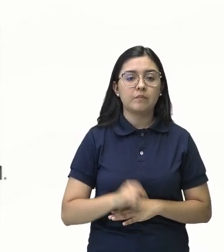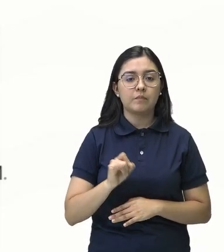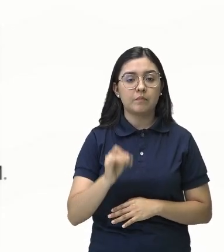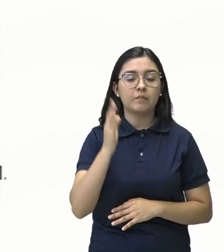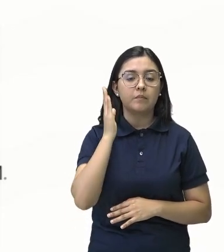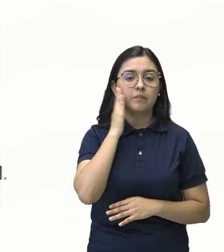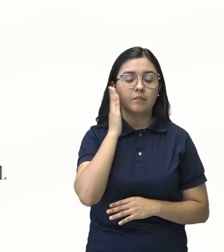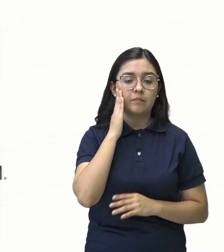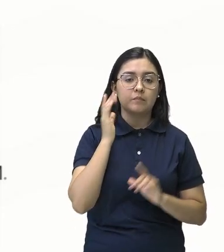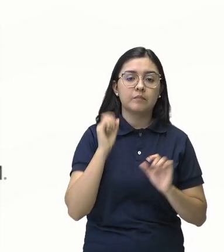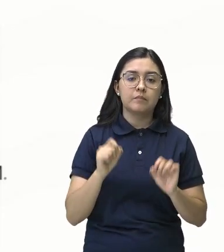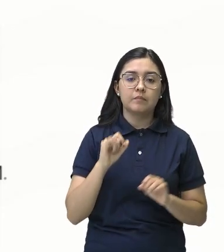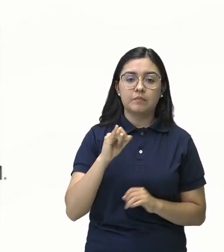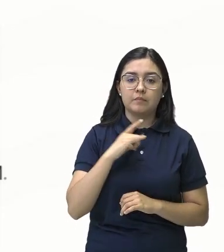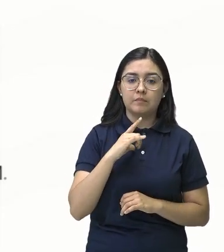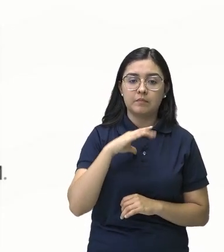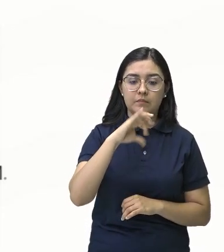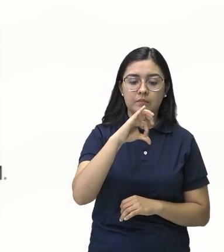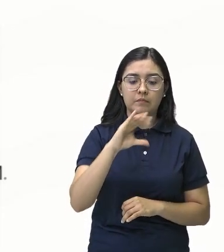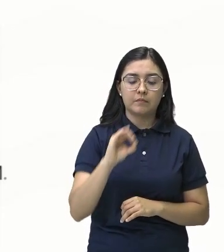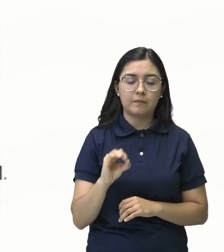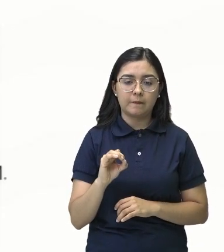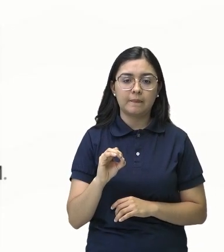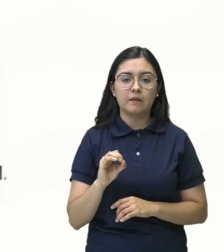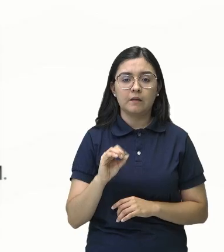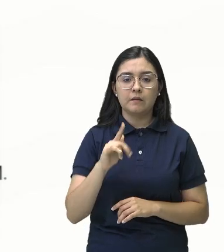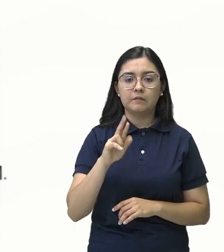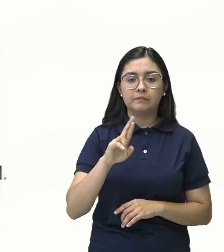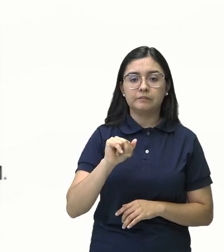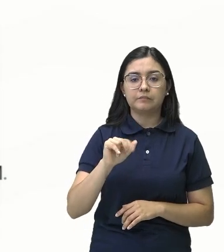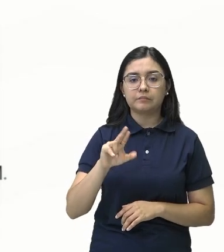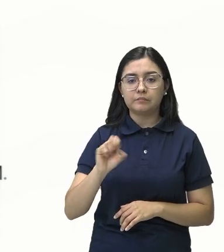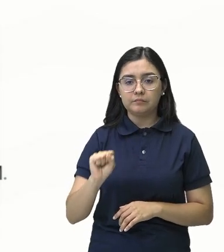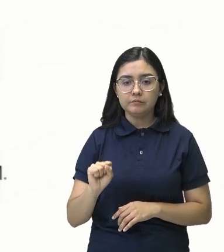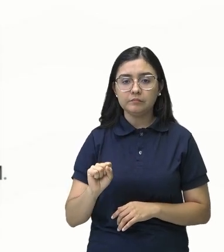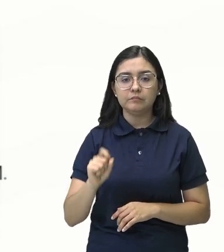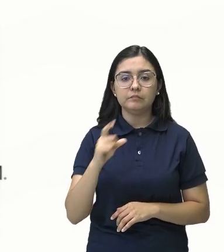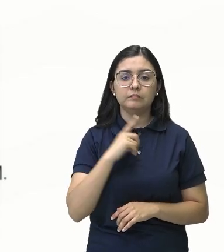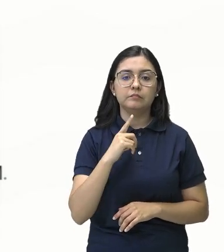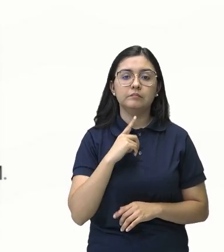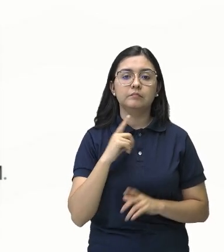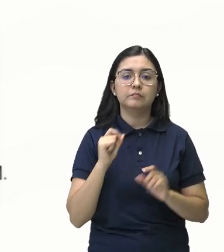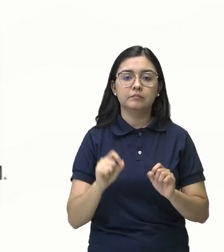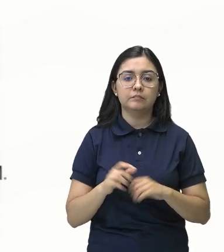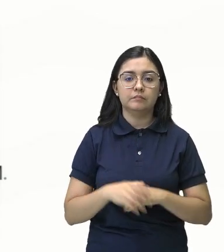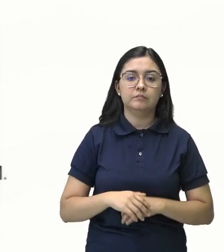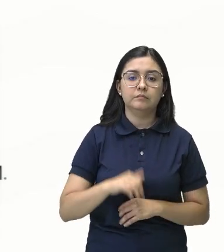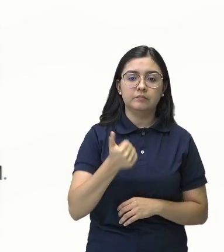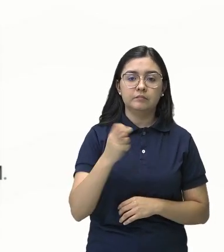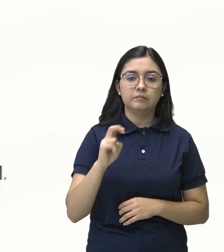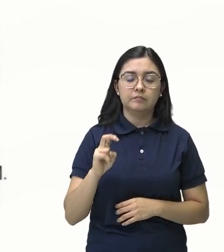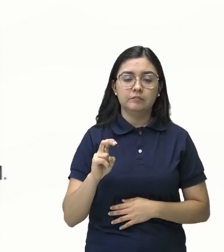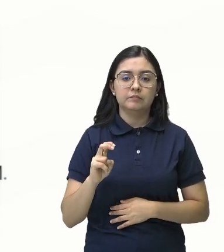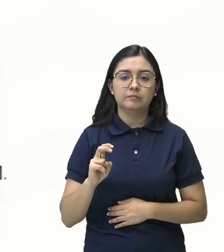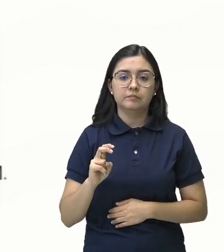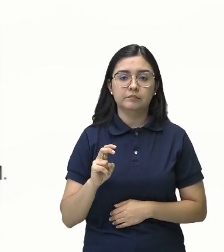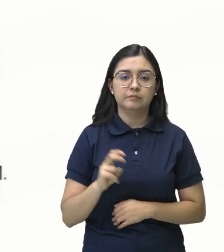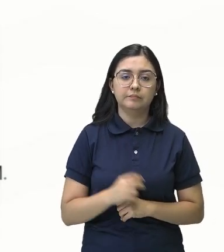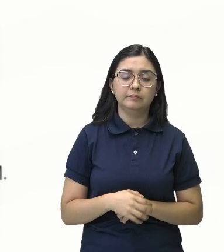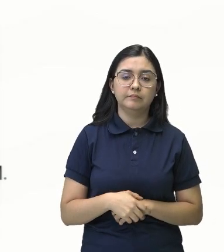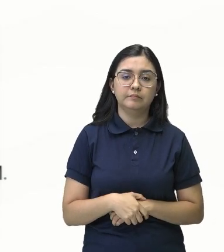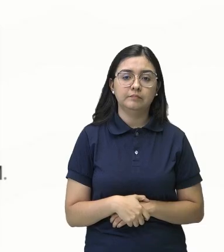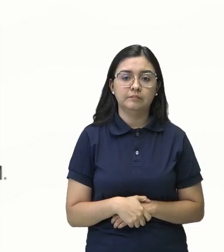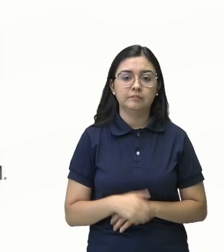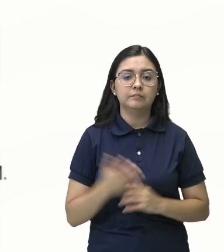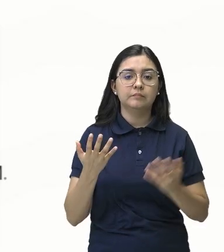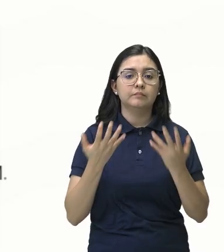sei que quando eu tenho 90 graus, eu tenho, né, 15.